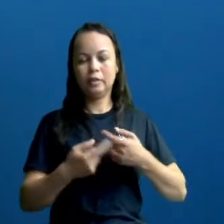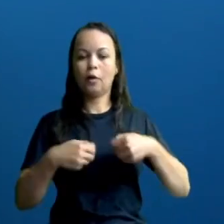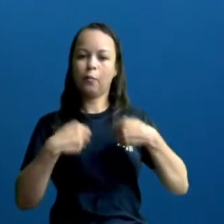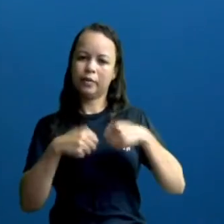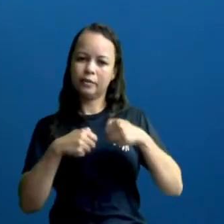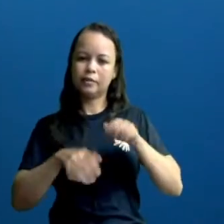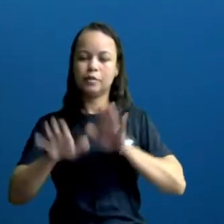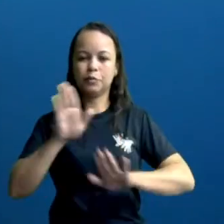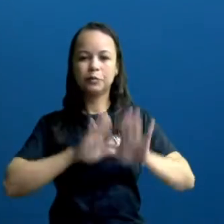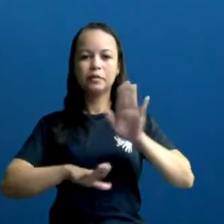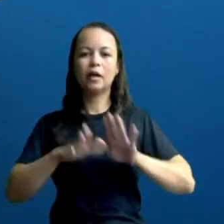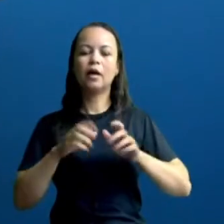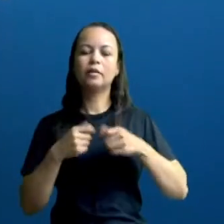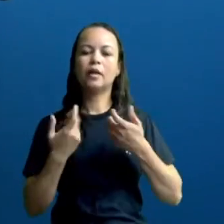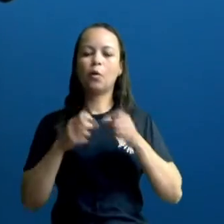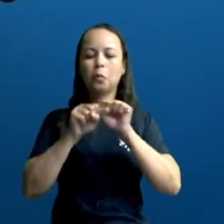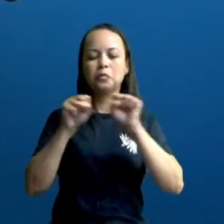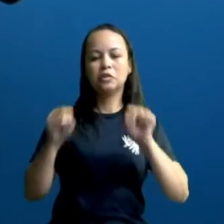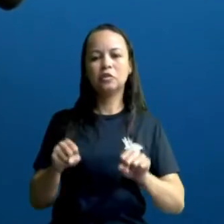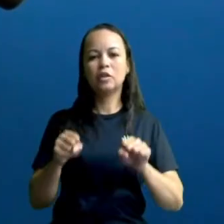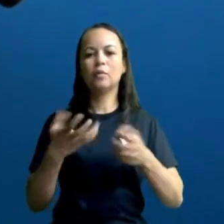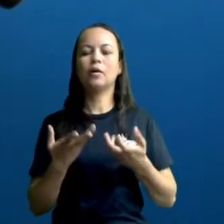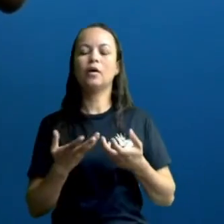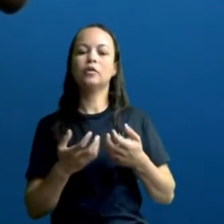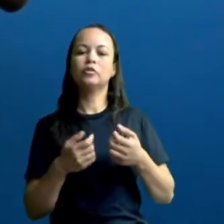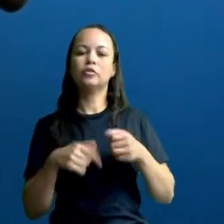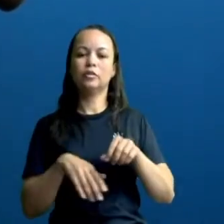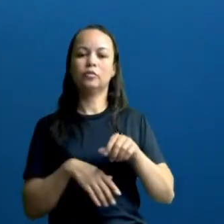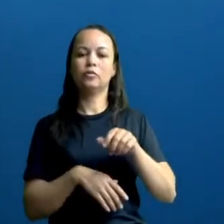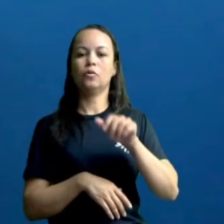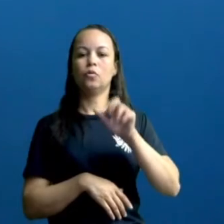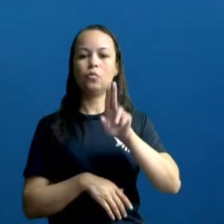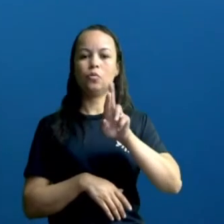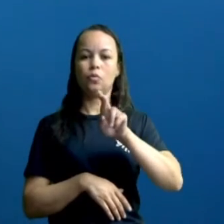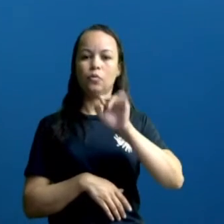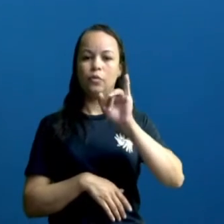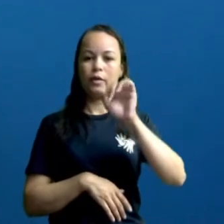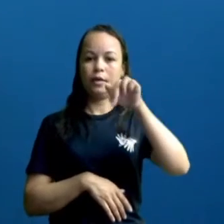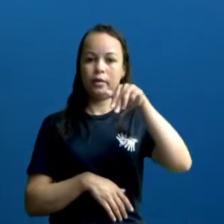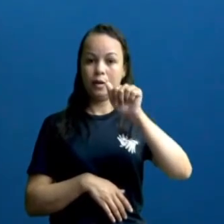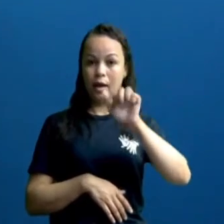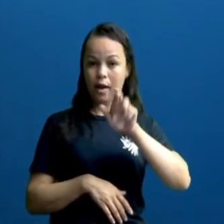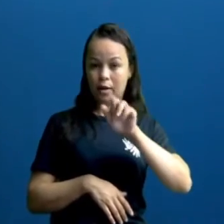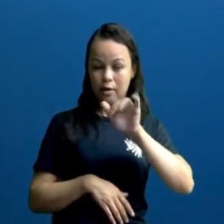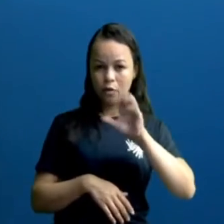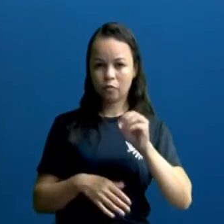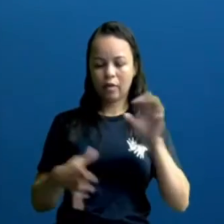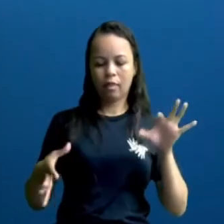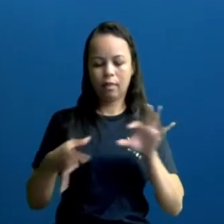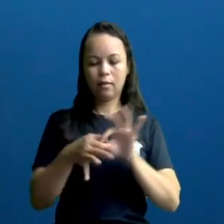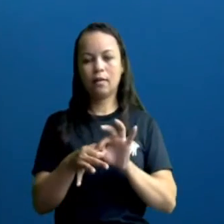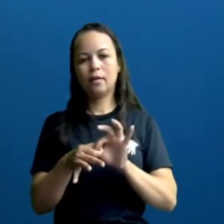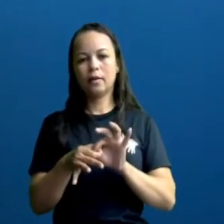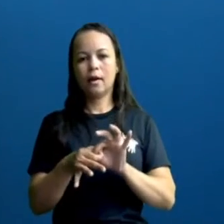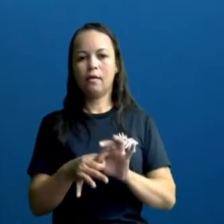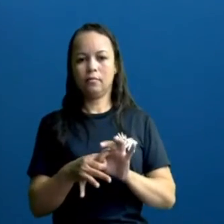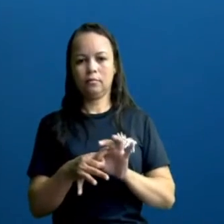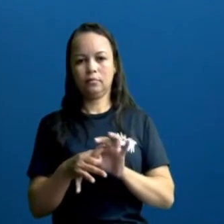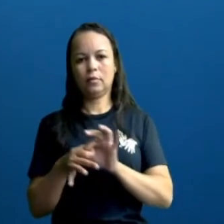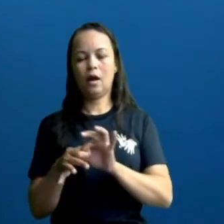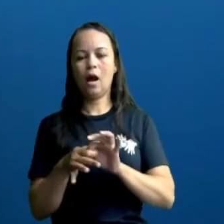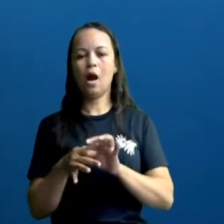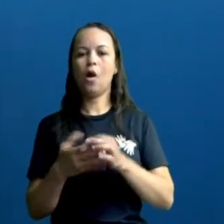comunicando, ou seja, outro sistema geniturinário, trato urinário, também vai estar intimamente ligado ao